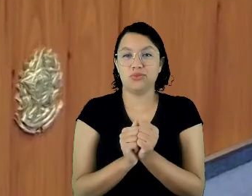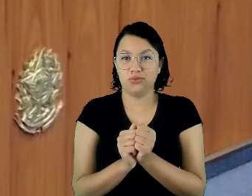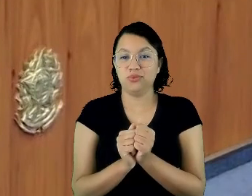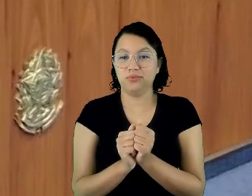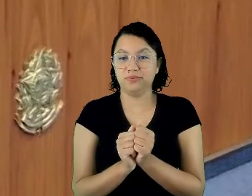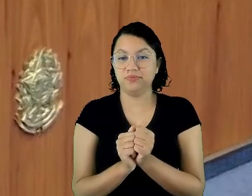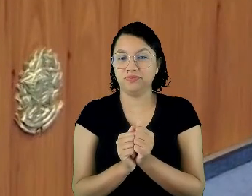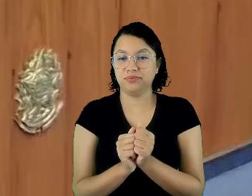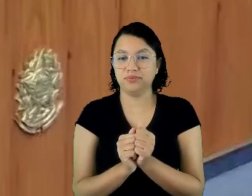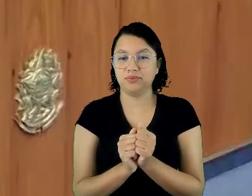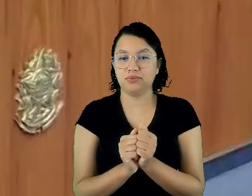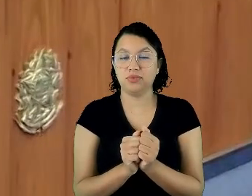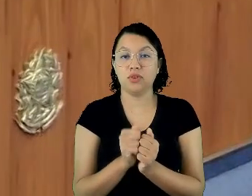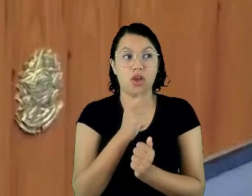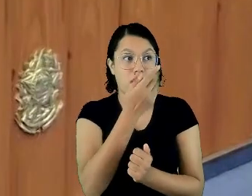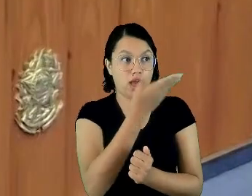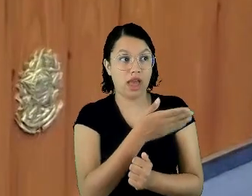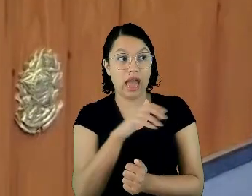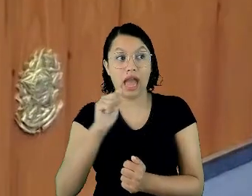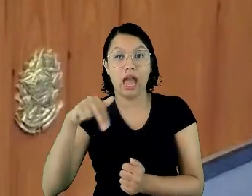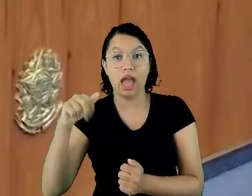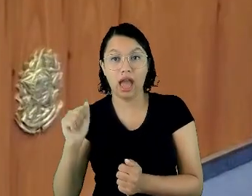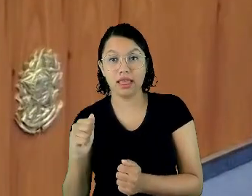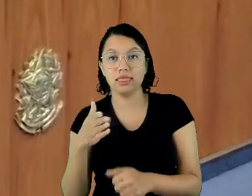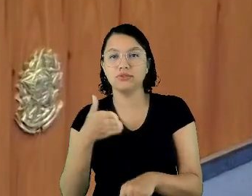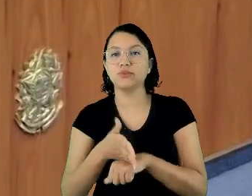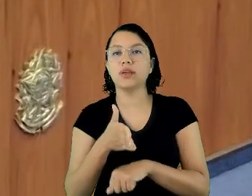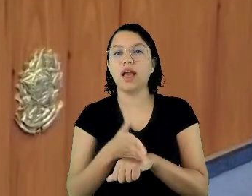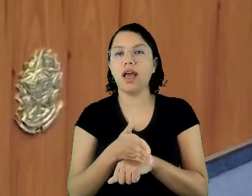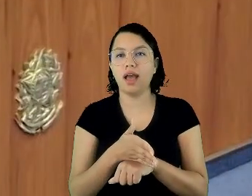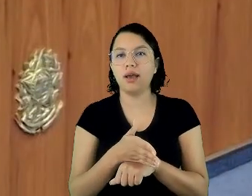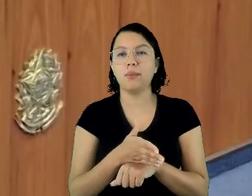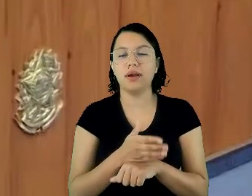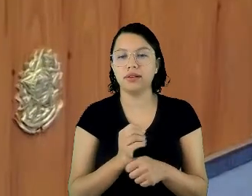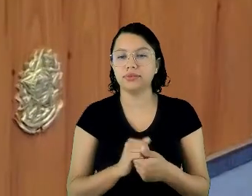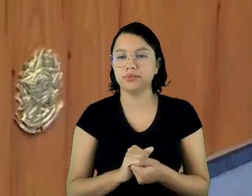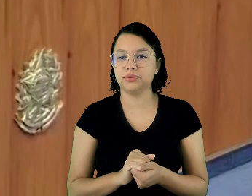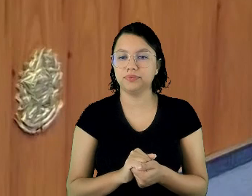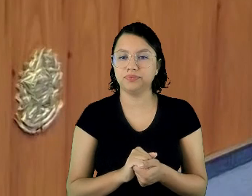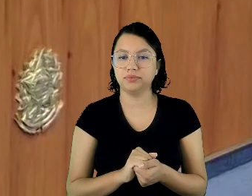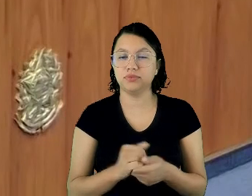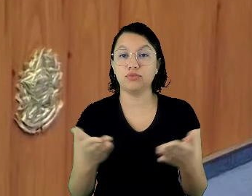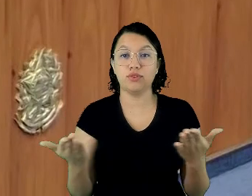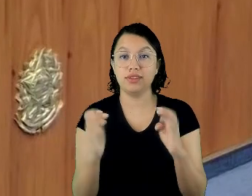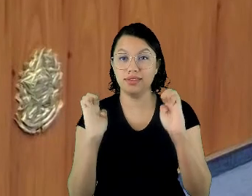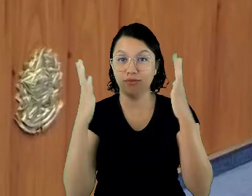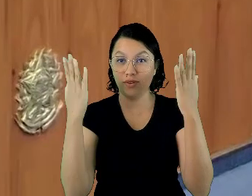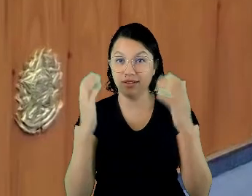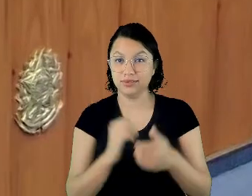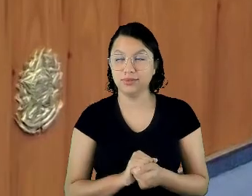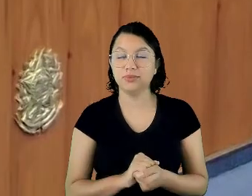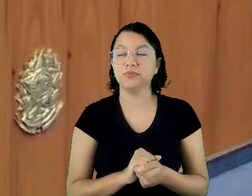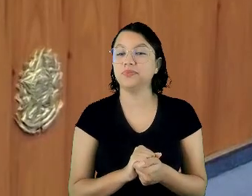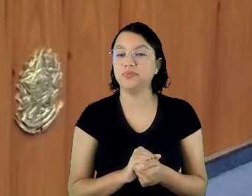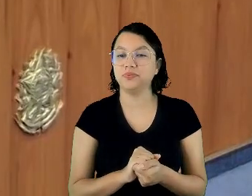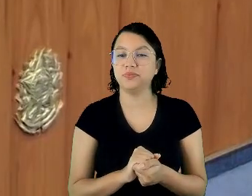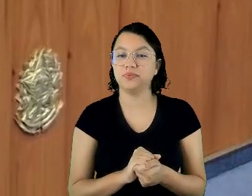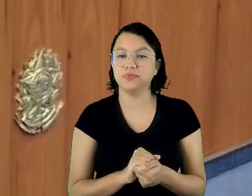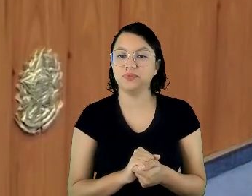Carolina, de participar desse evento e